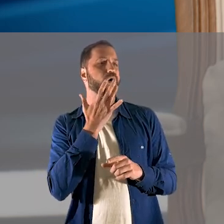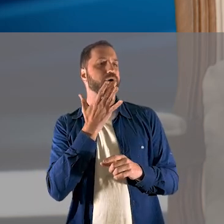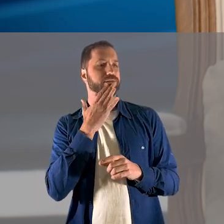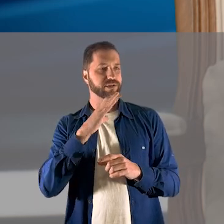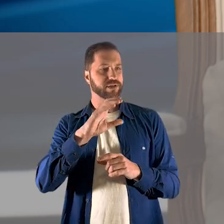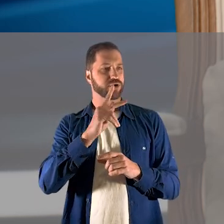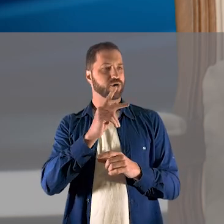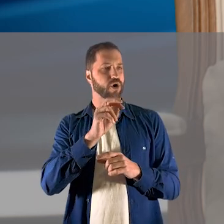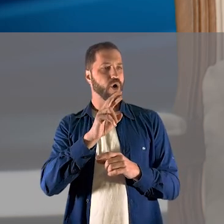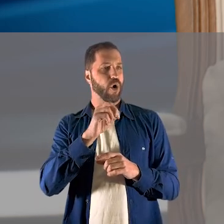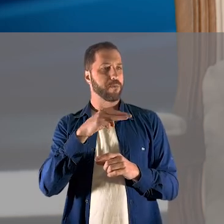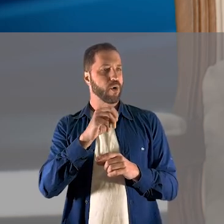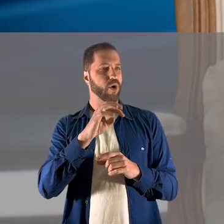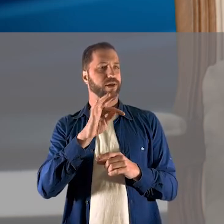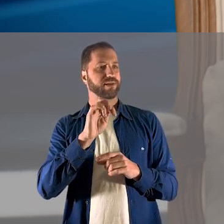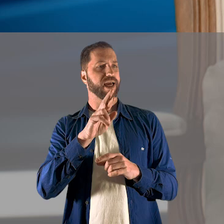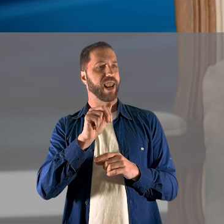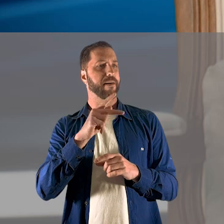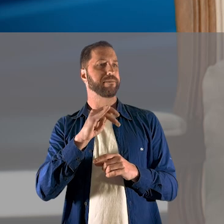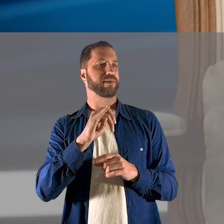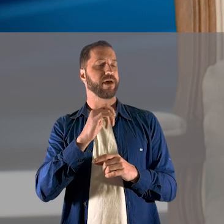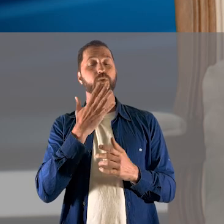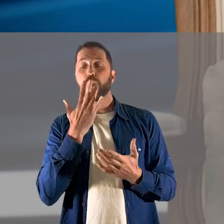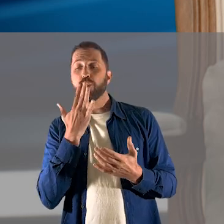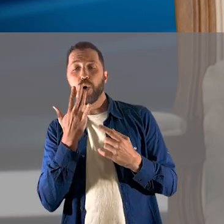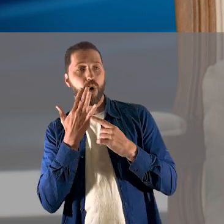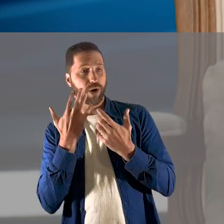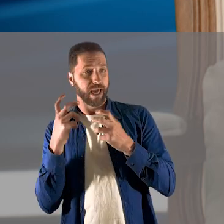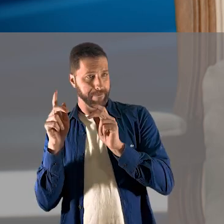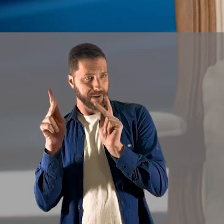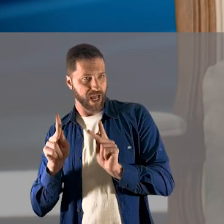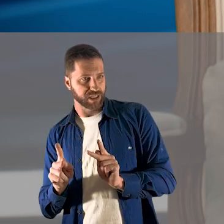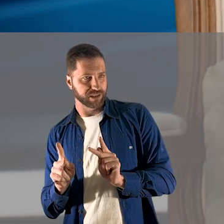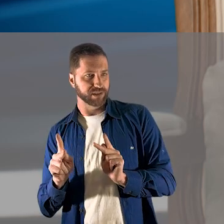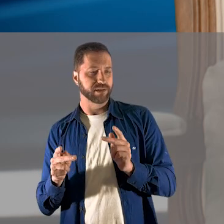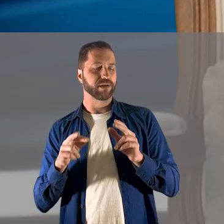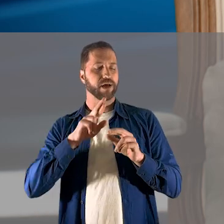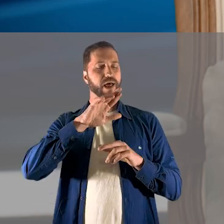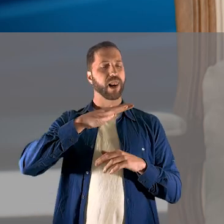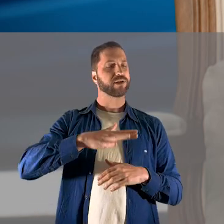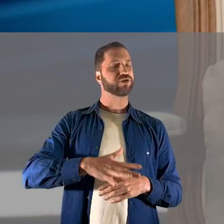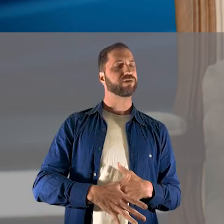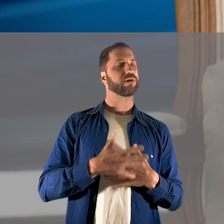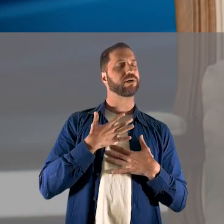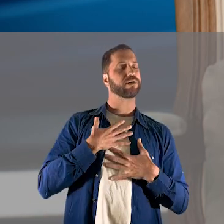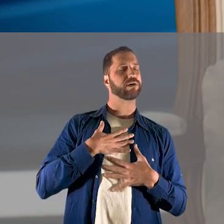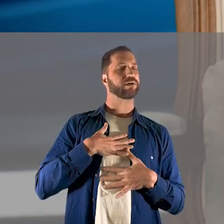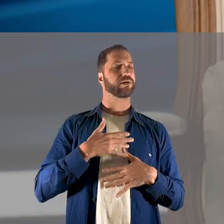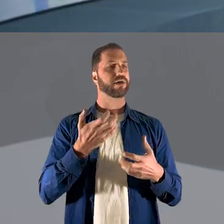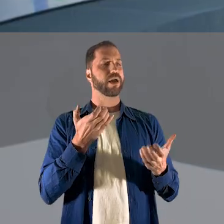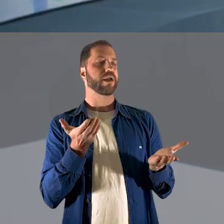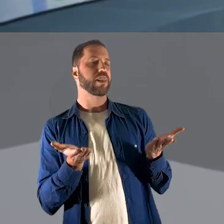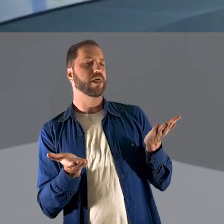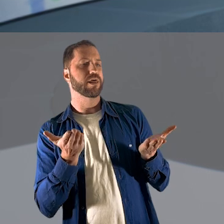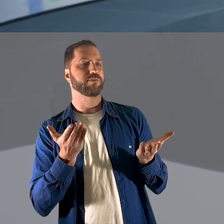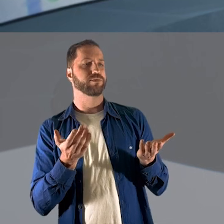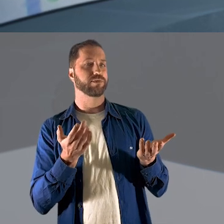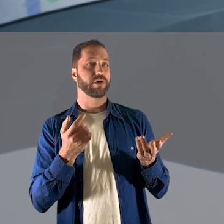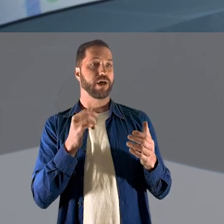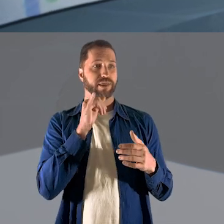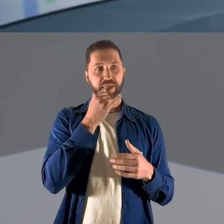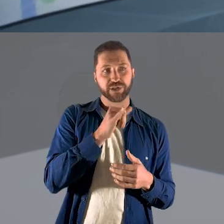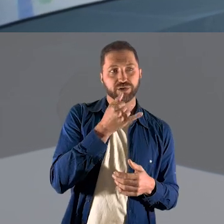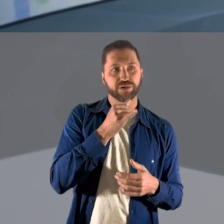disso tem toda parte de cromoterapia Qual é a luz que você deseja hoje eu quero paz eu quero relaxamento